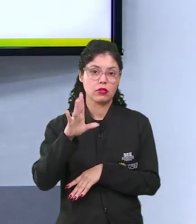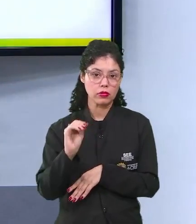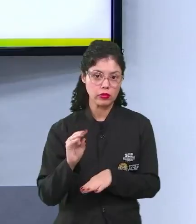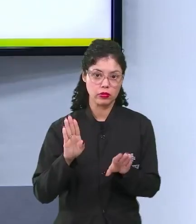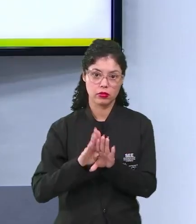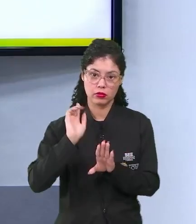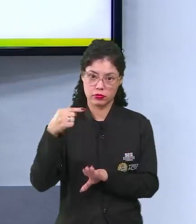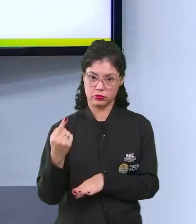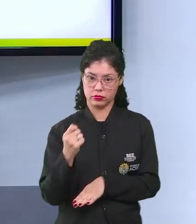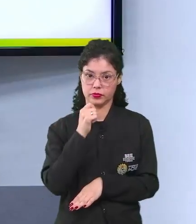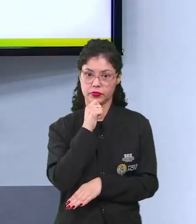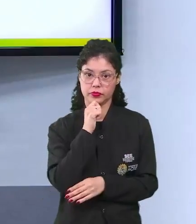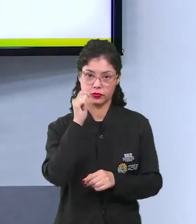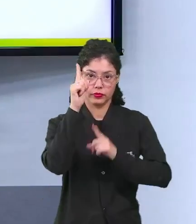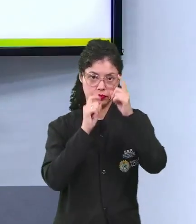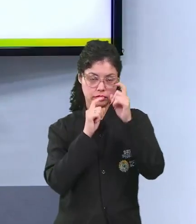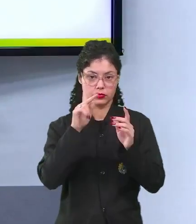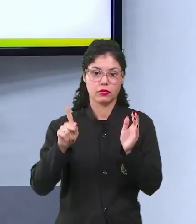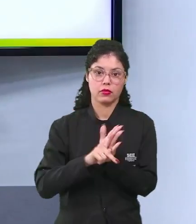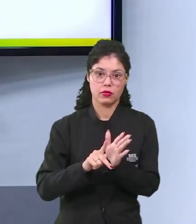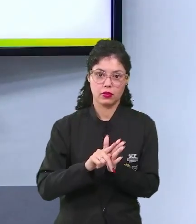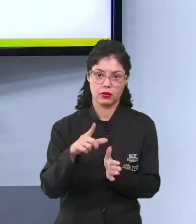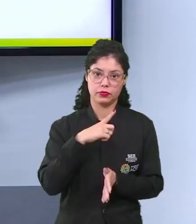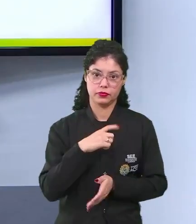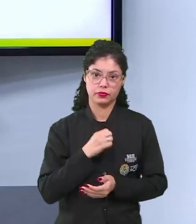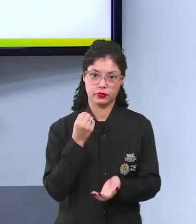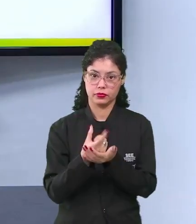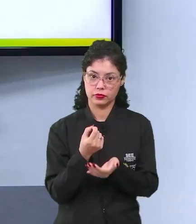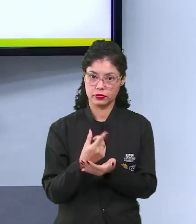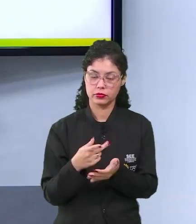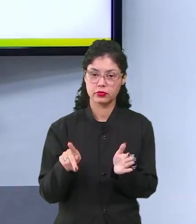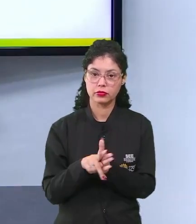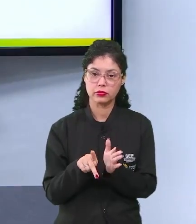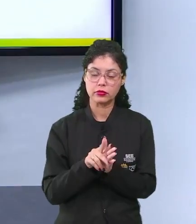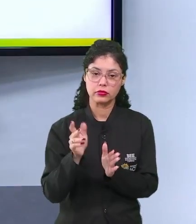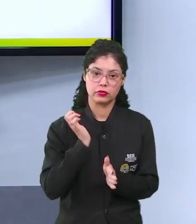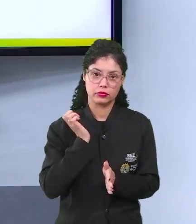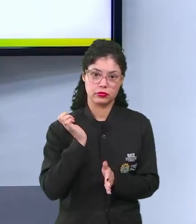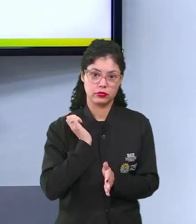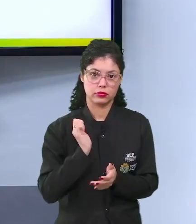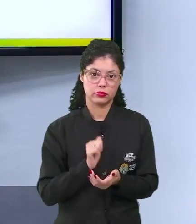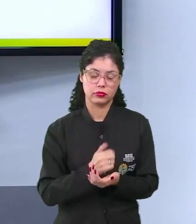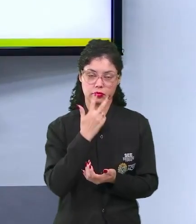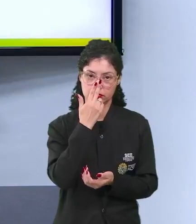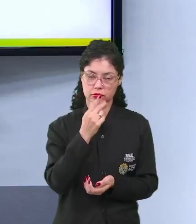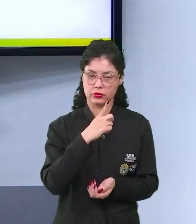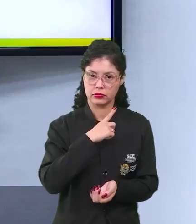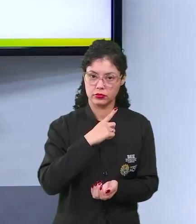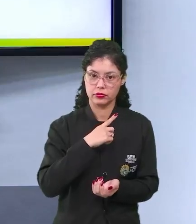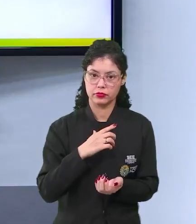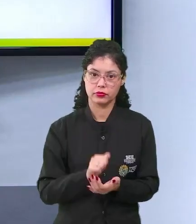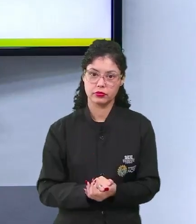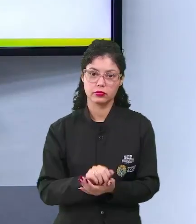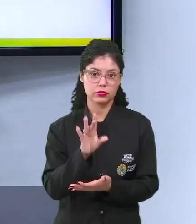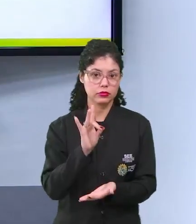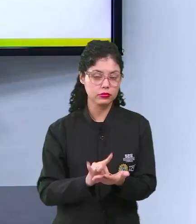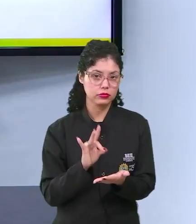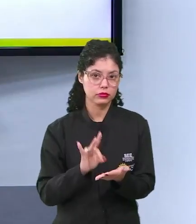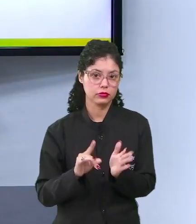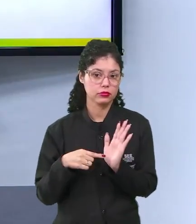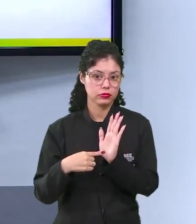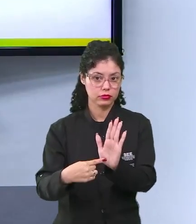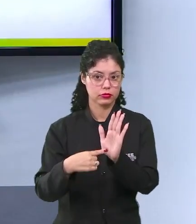além daquilo que ele expressa, além daquilo que ele consome, além daquela riqueza que ele aparenta ter, ele realmente não